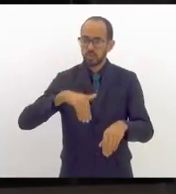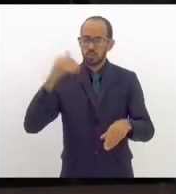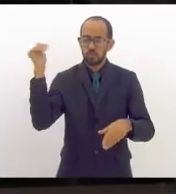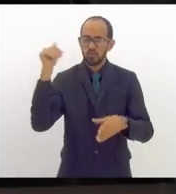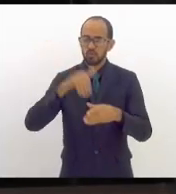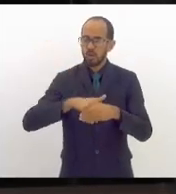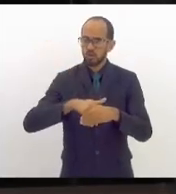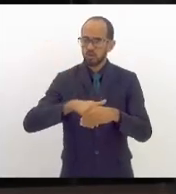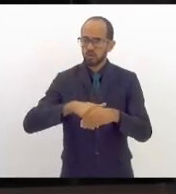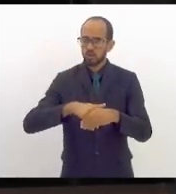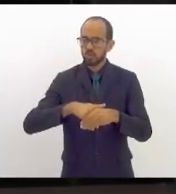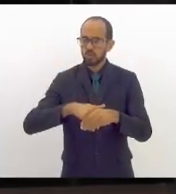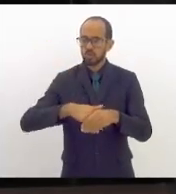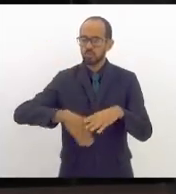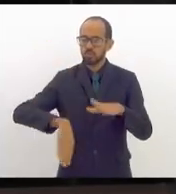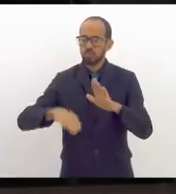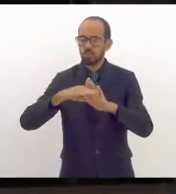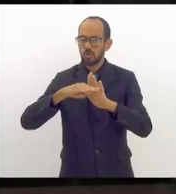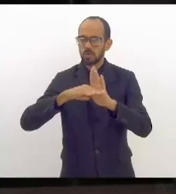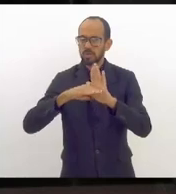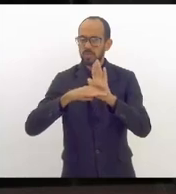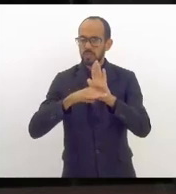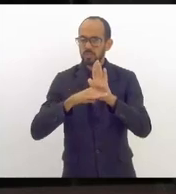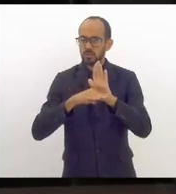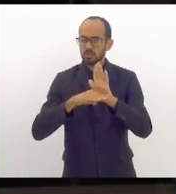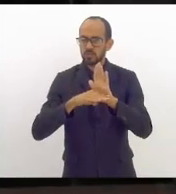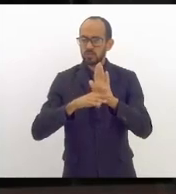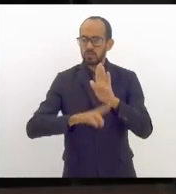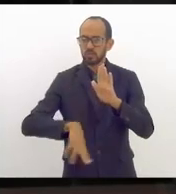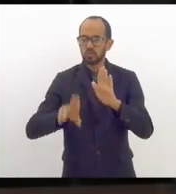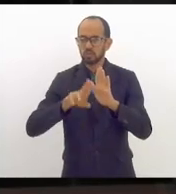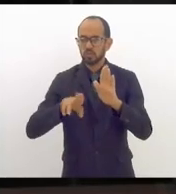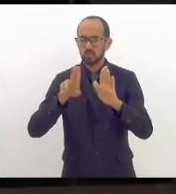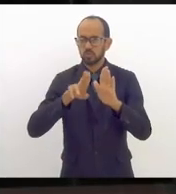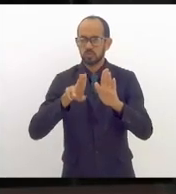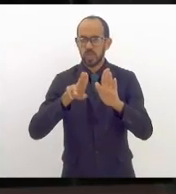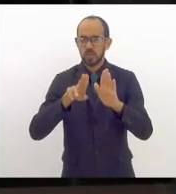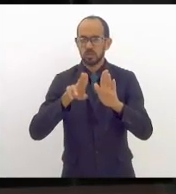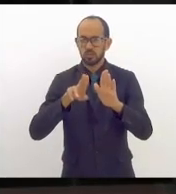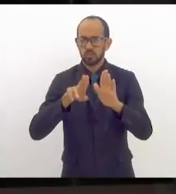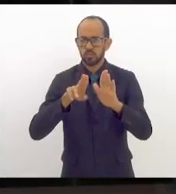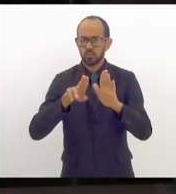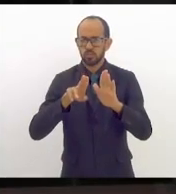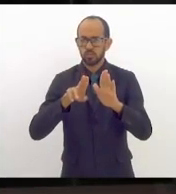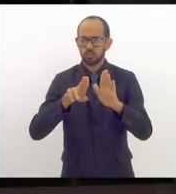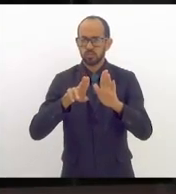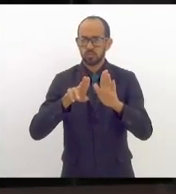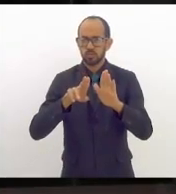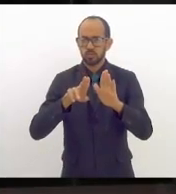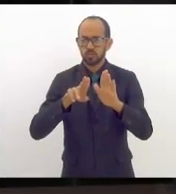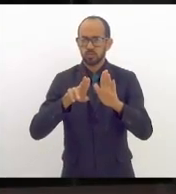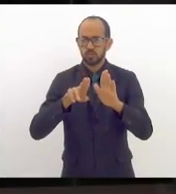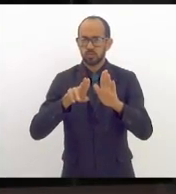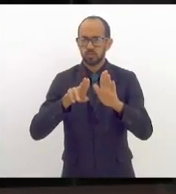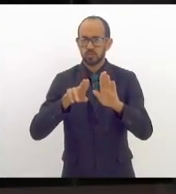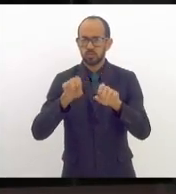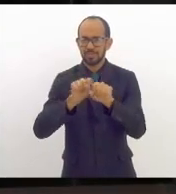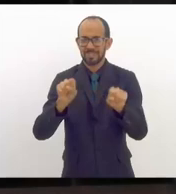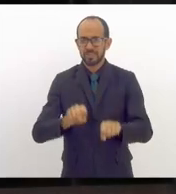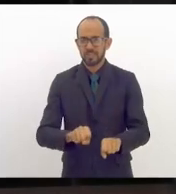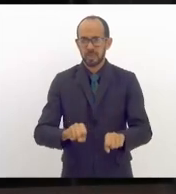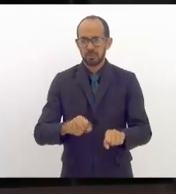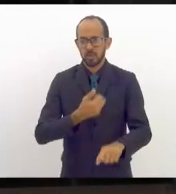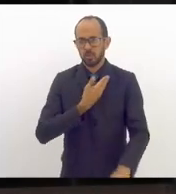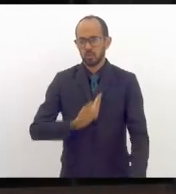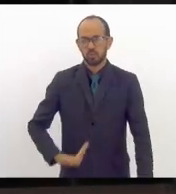cujo processo fosse usado a máquina a máquina do governo de forma